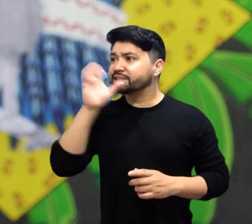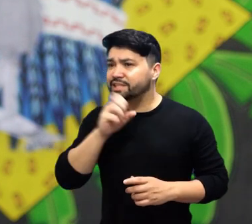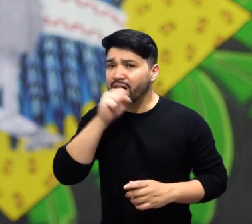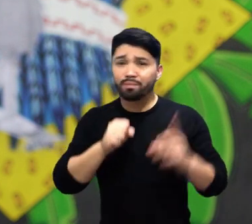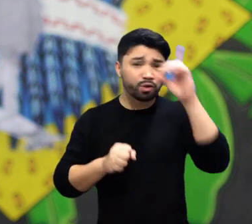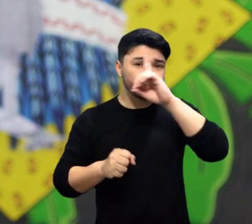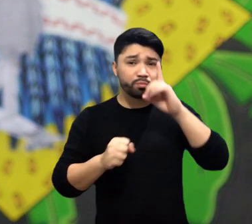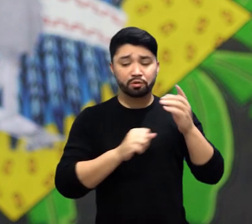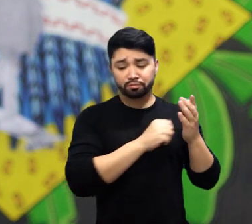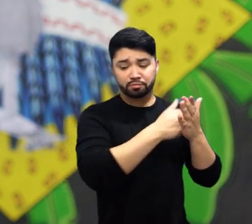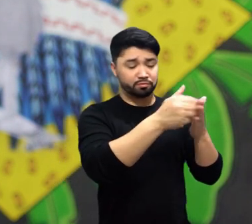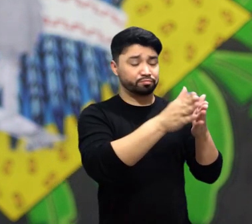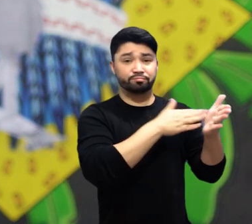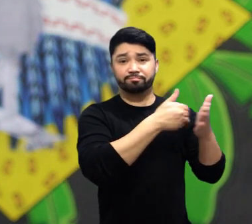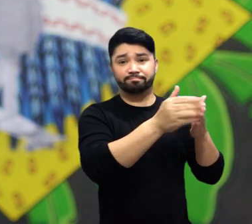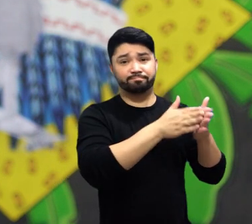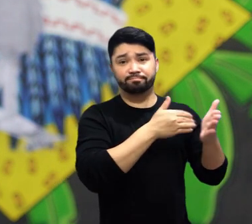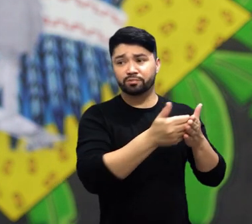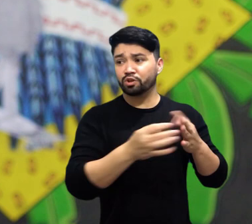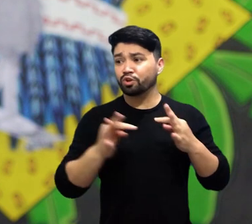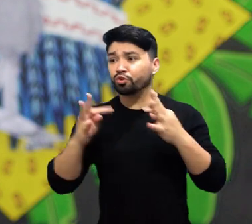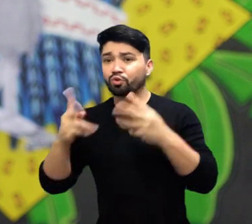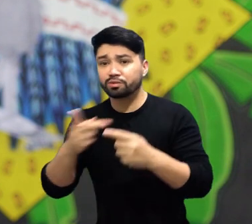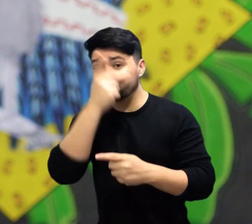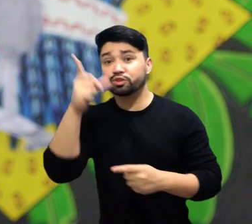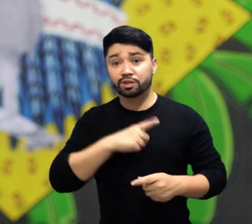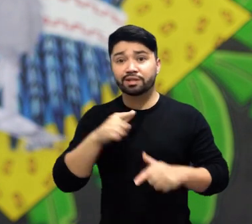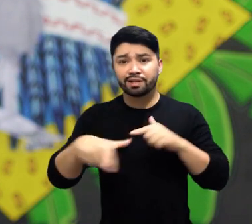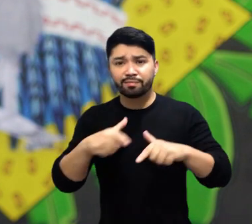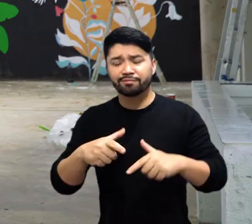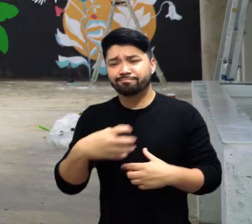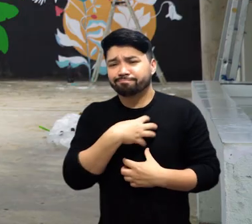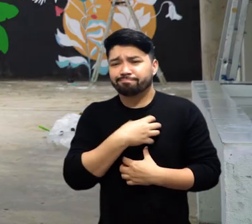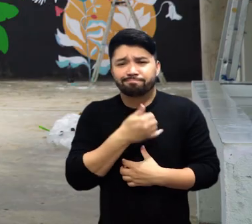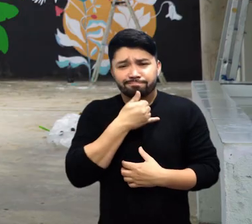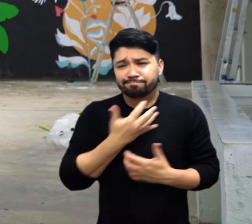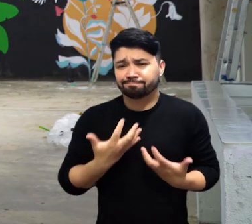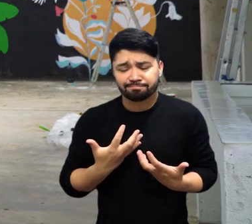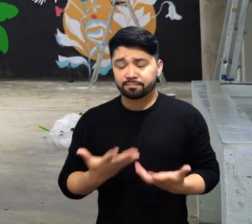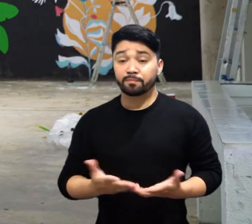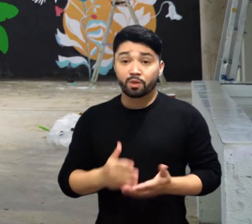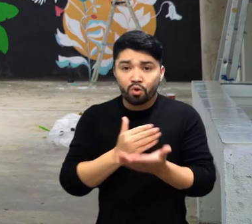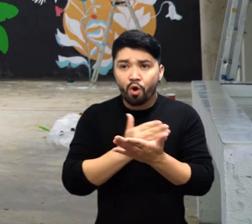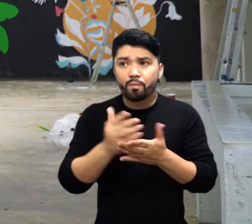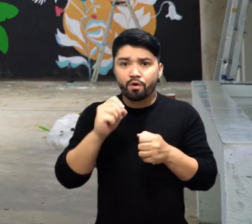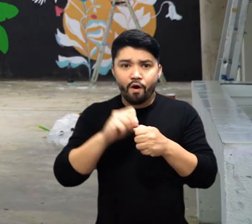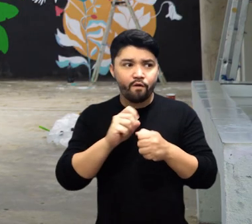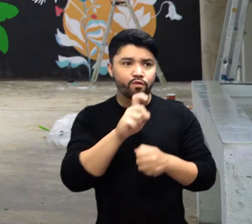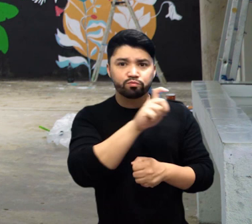tinha mais, porque fizeram assim. E tipo, todos os meninos tinham trabalho, menos eu. Tipo, eu me sentia muito reprimida. A partir do momento que comecei a fazer o